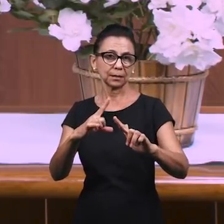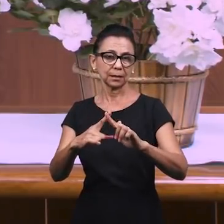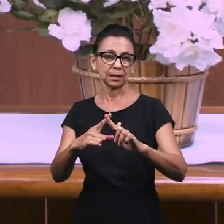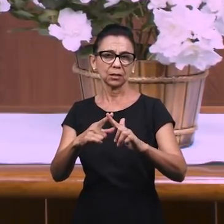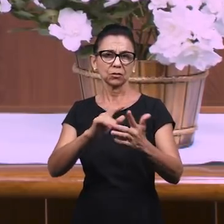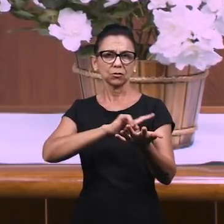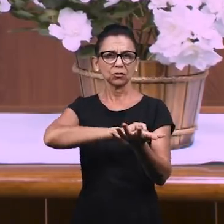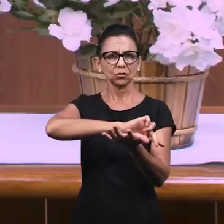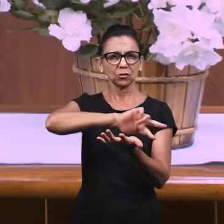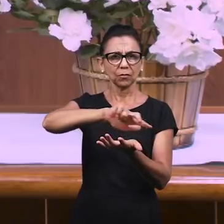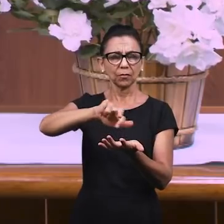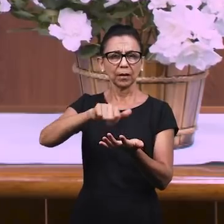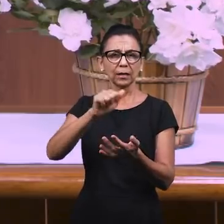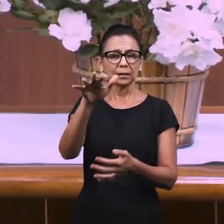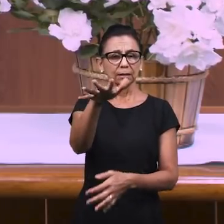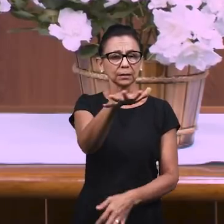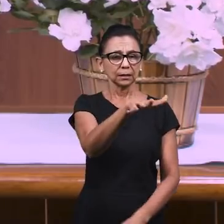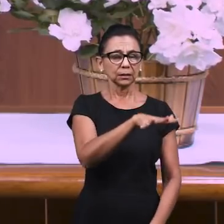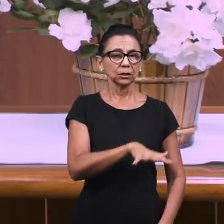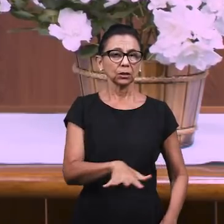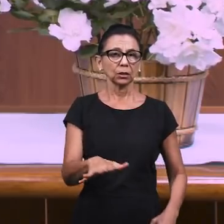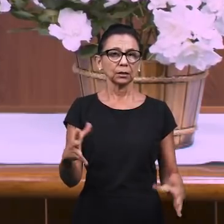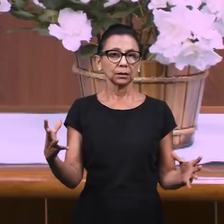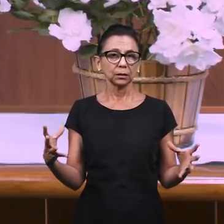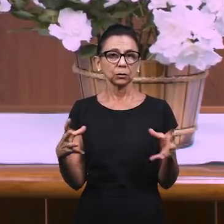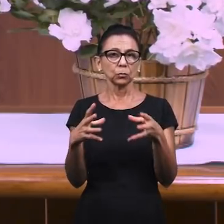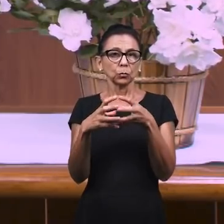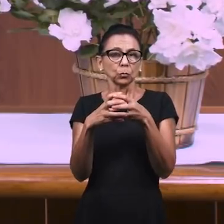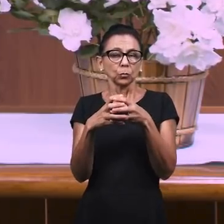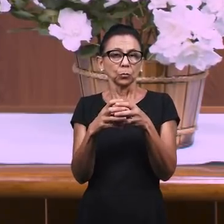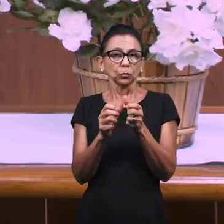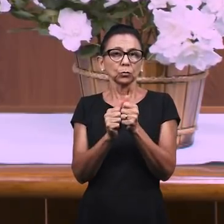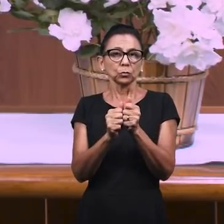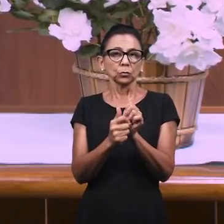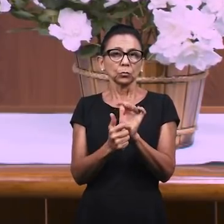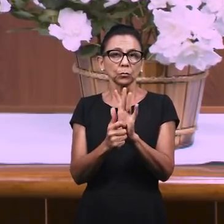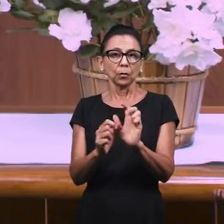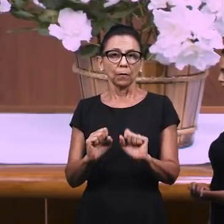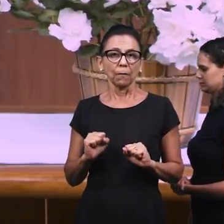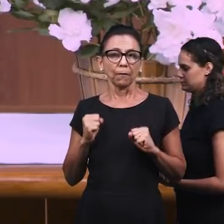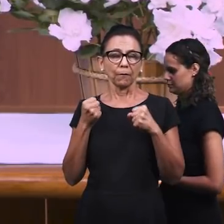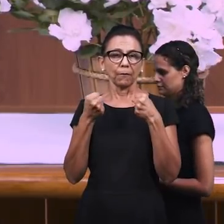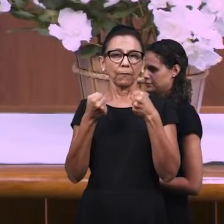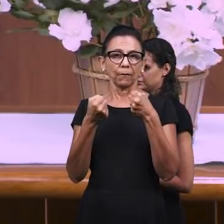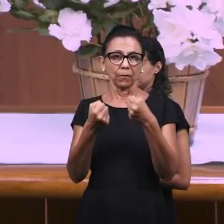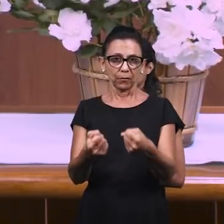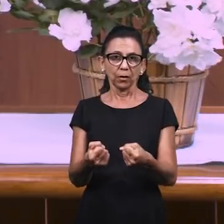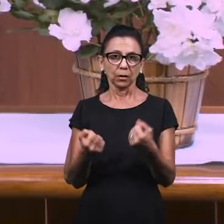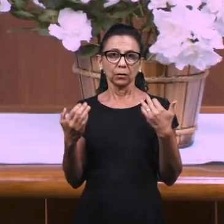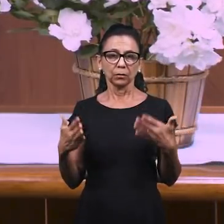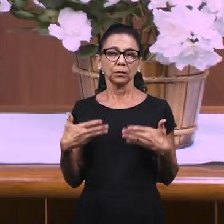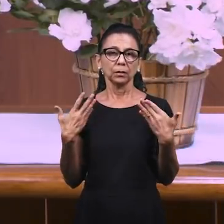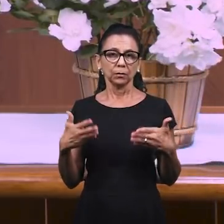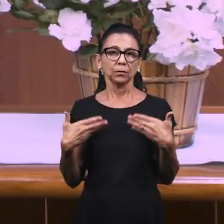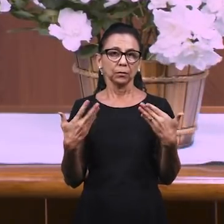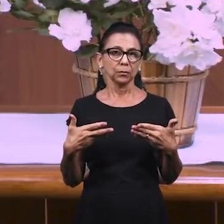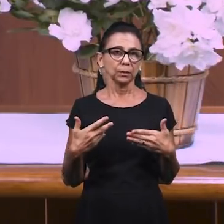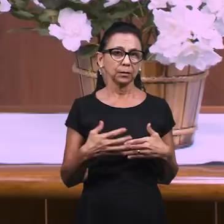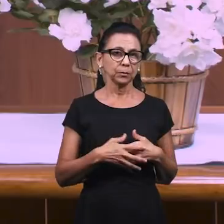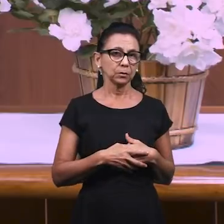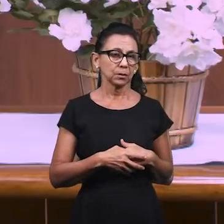igrejas, né? De regiões, onde ali os jovens juntos mostram a força,